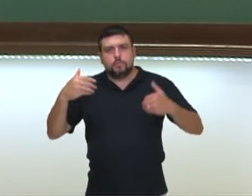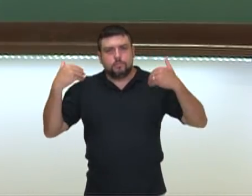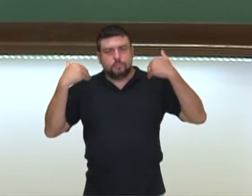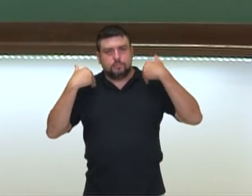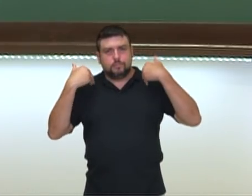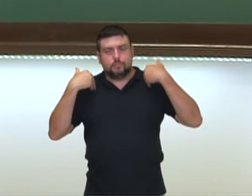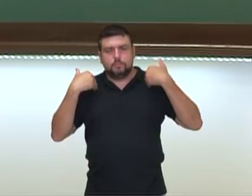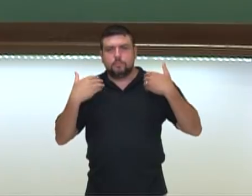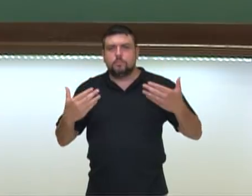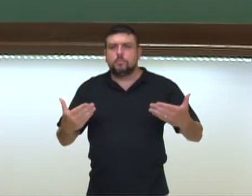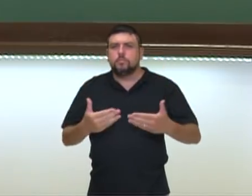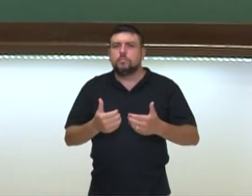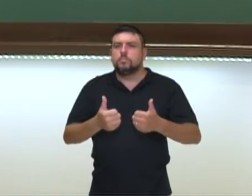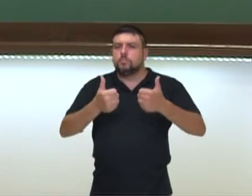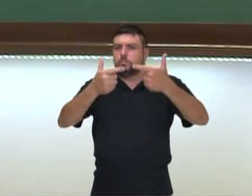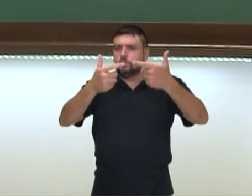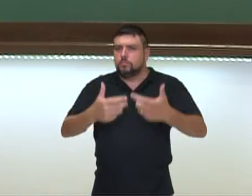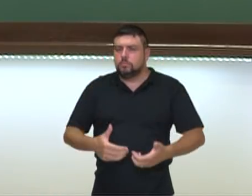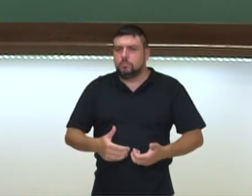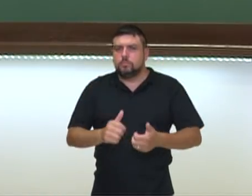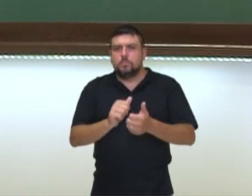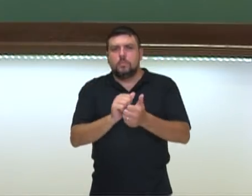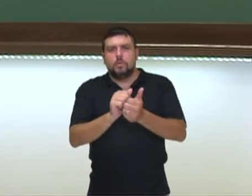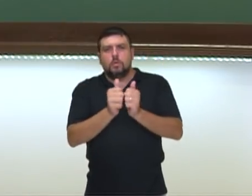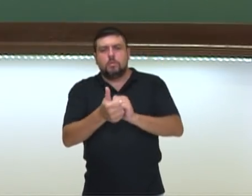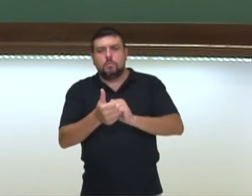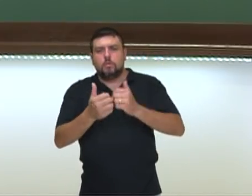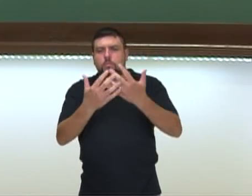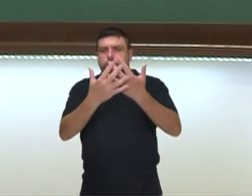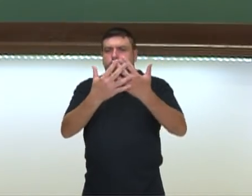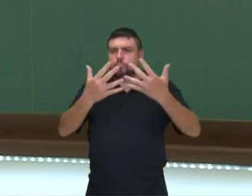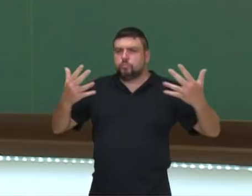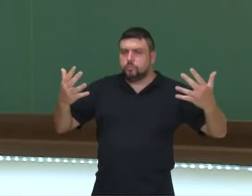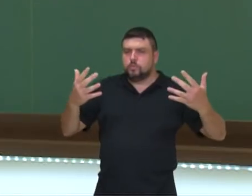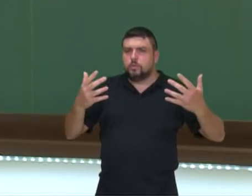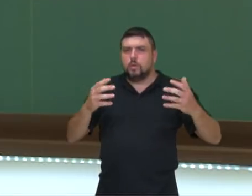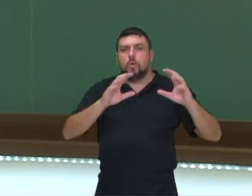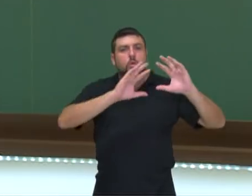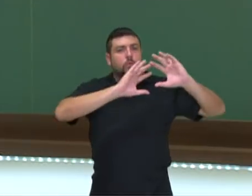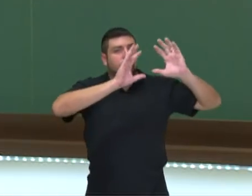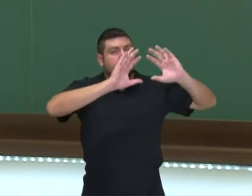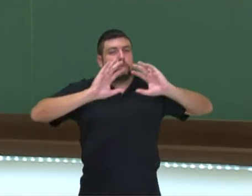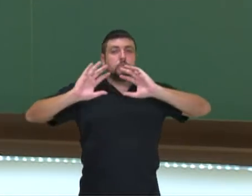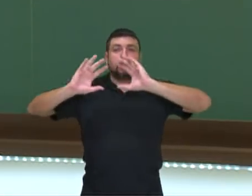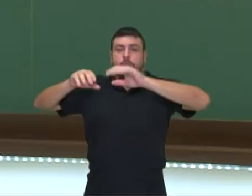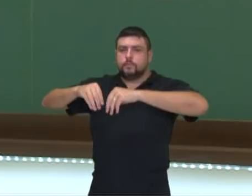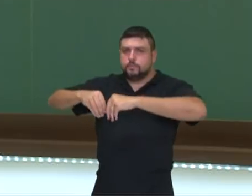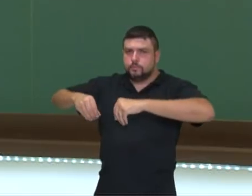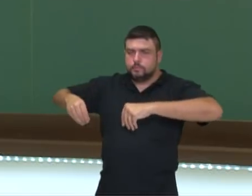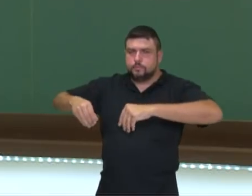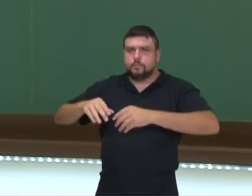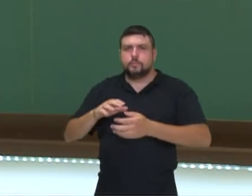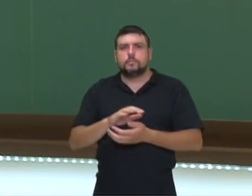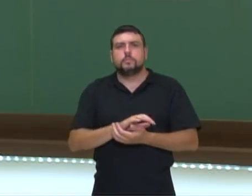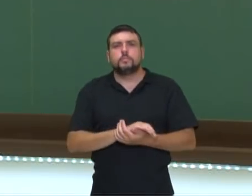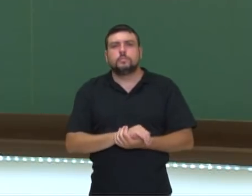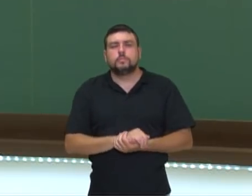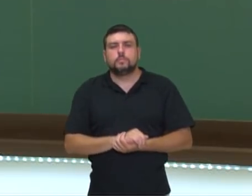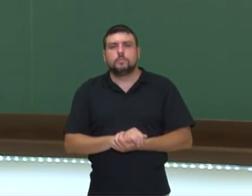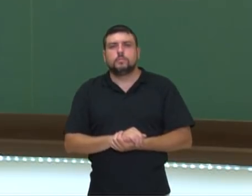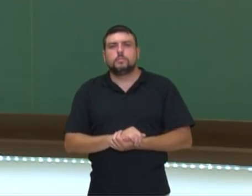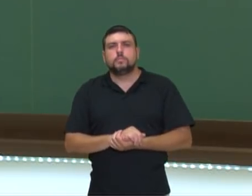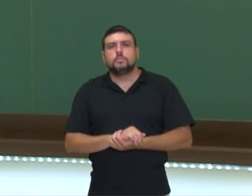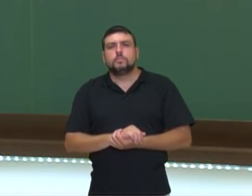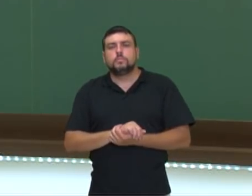sobre esporte de rede, voleibol e vôlei de praia. Então, vamos lá para a nossa aula de hoje. O objetivo